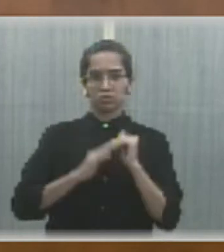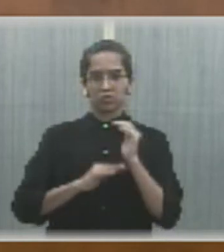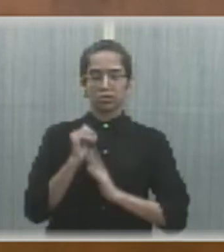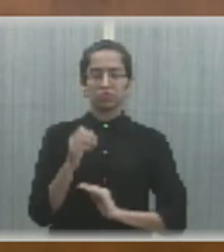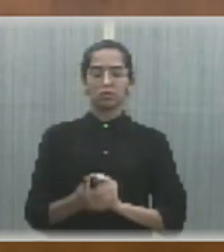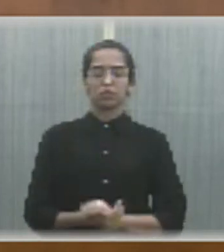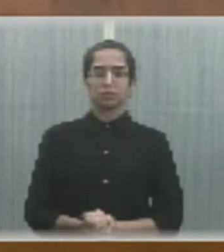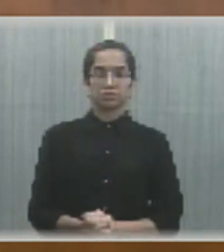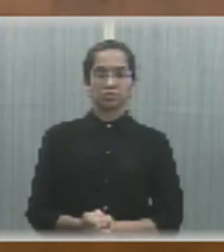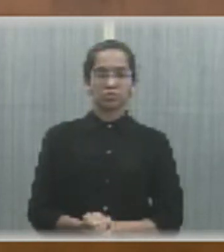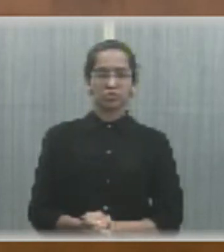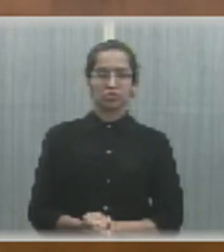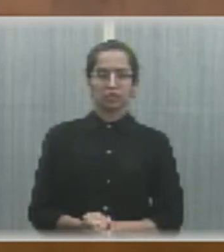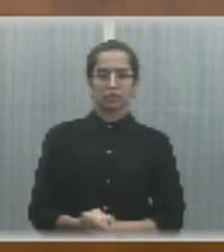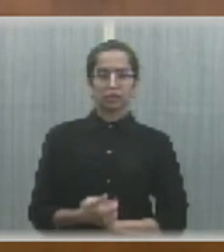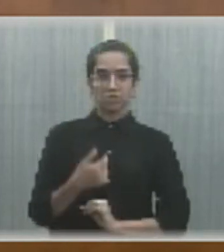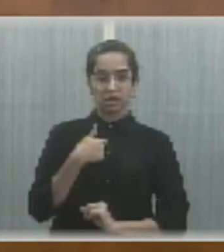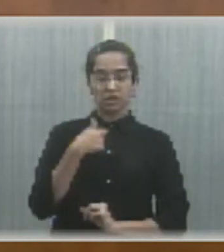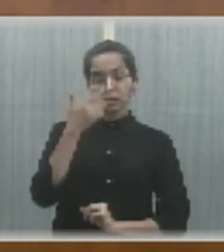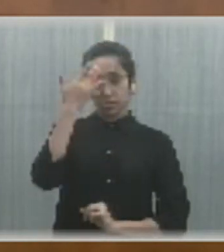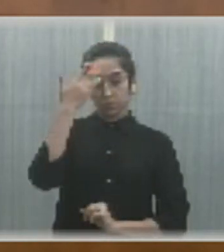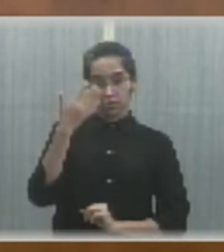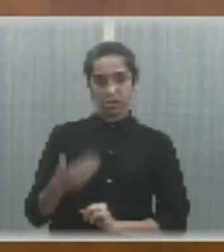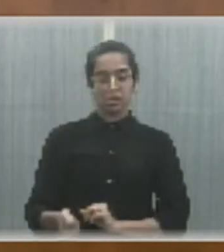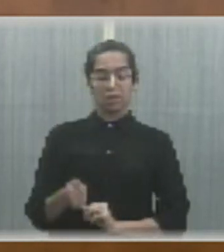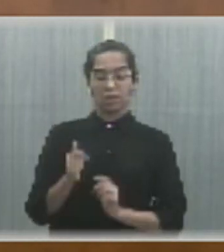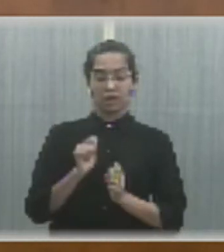Inclusive, eu tenho certeza que